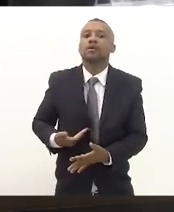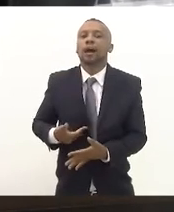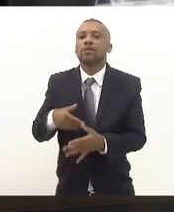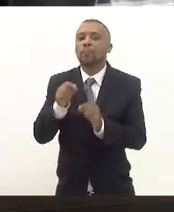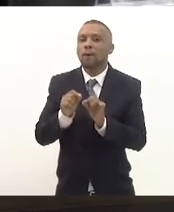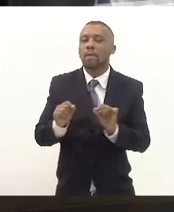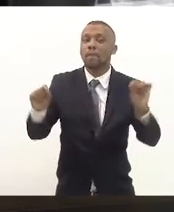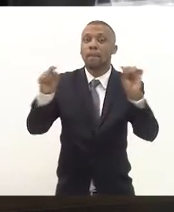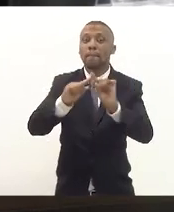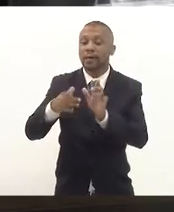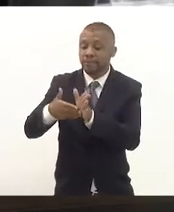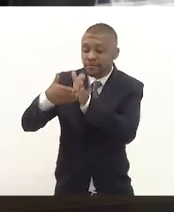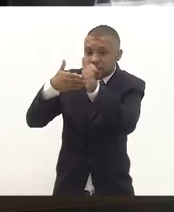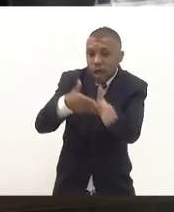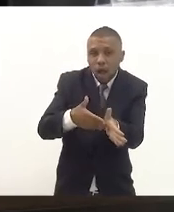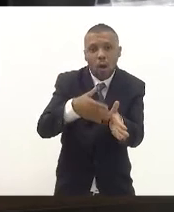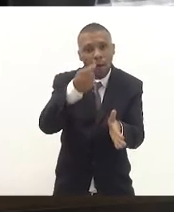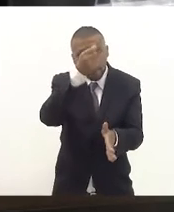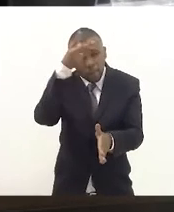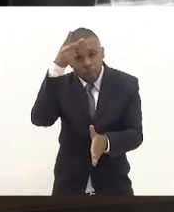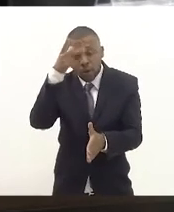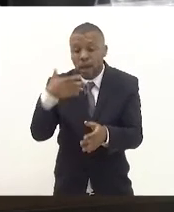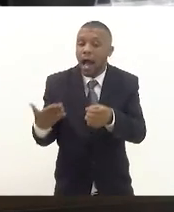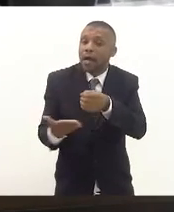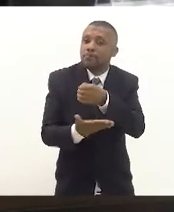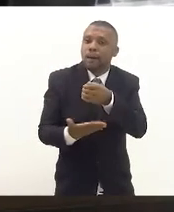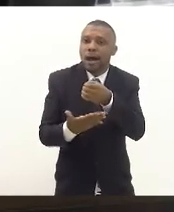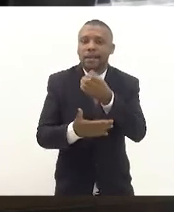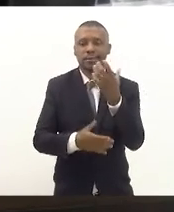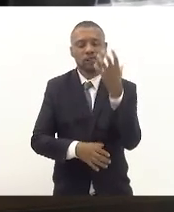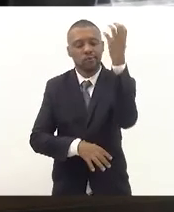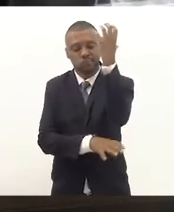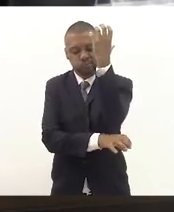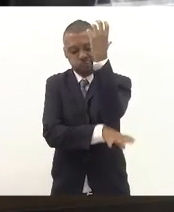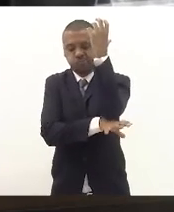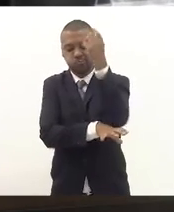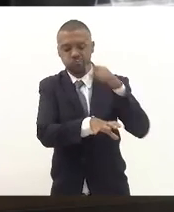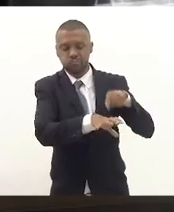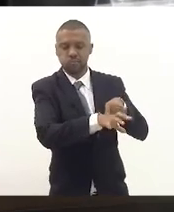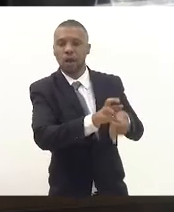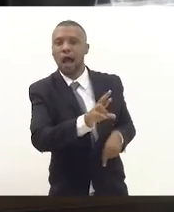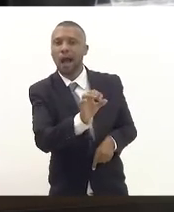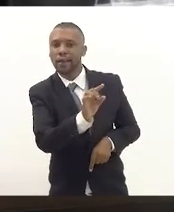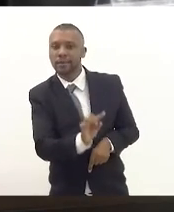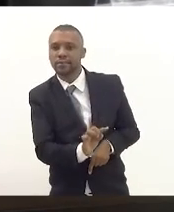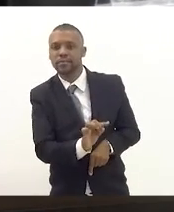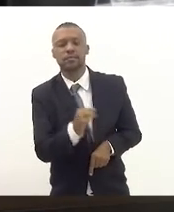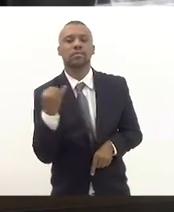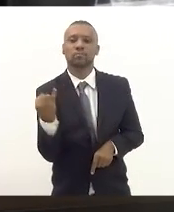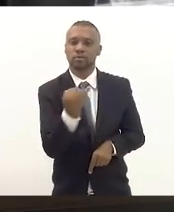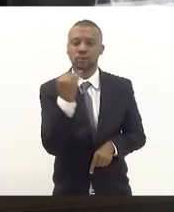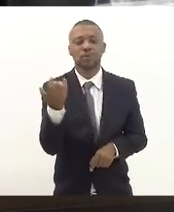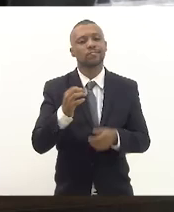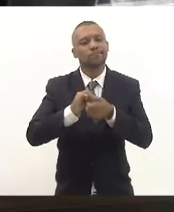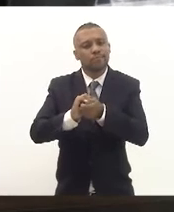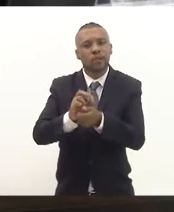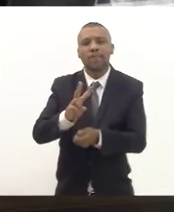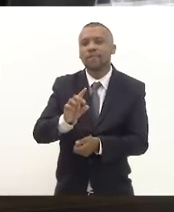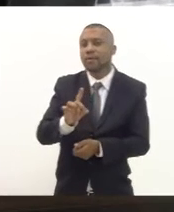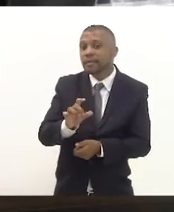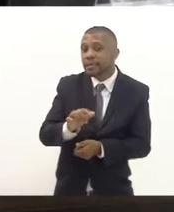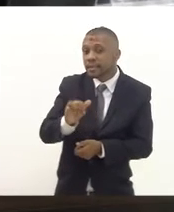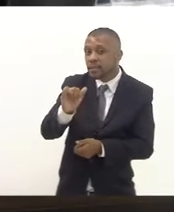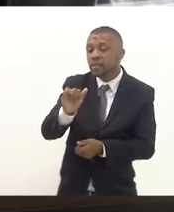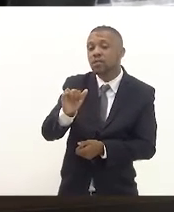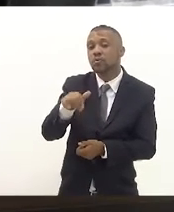à sua cidade fiel às suas raízes é muito importante é como mental vou descer no recebido do governo o nosso